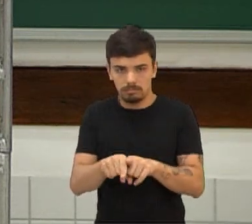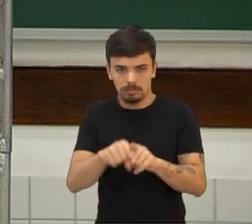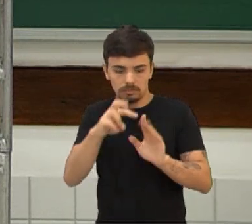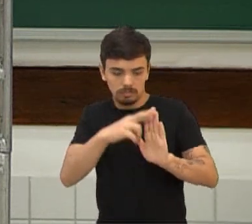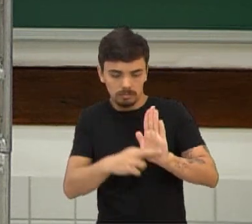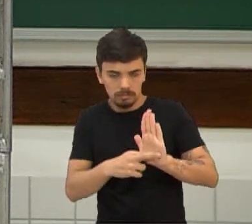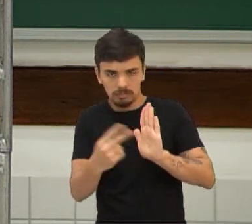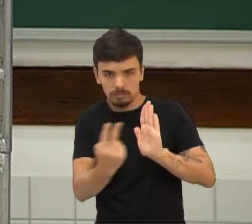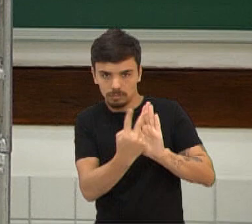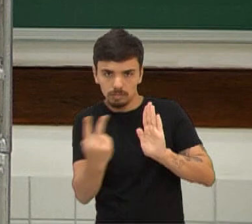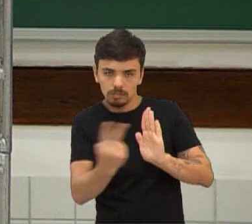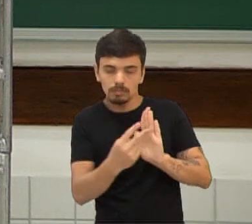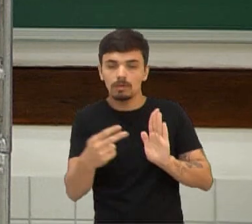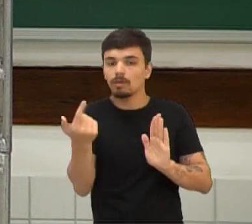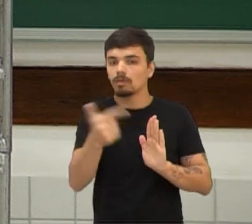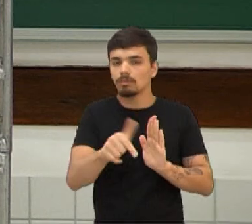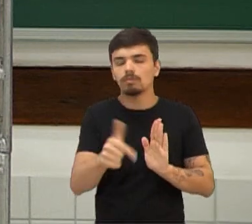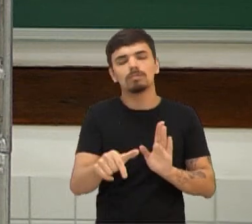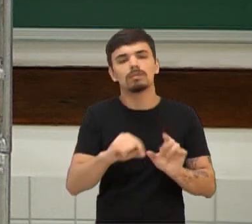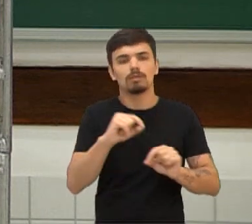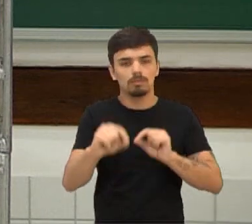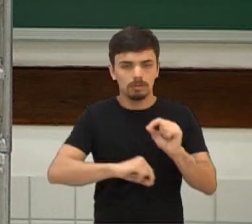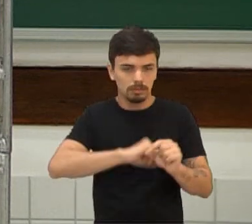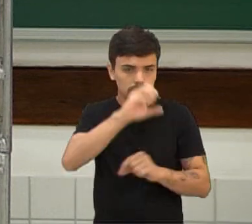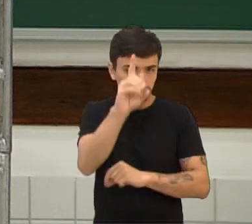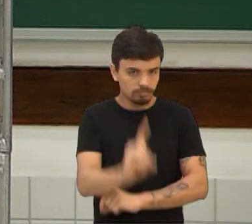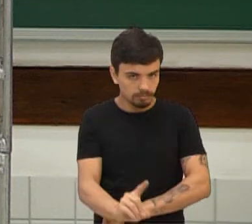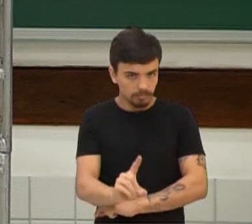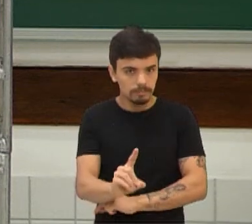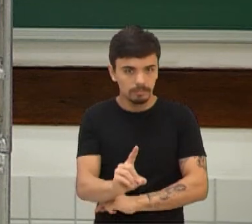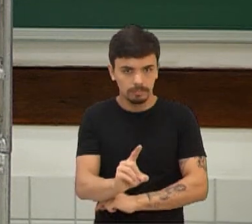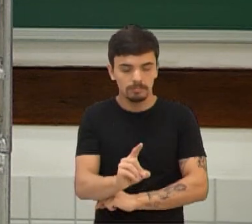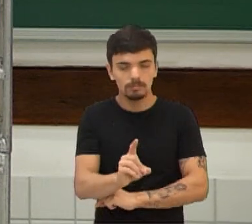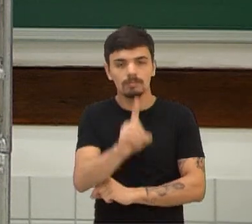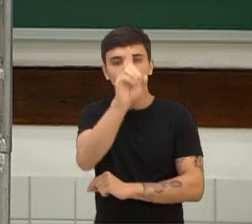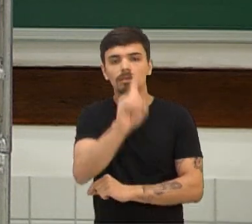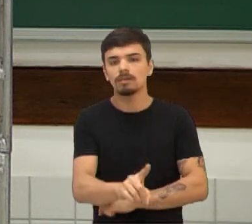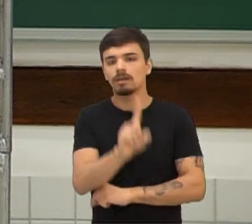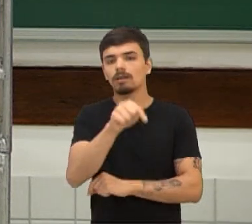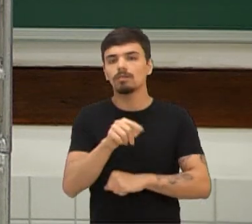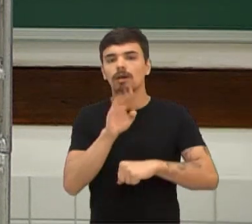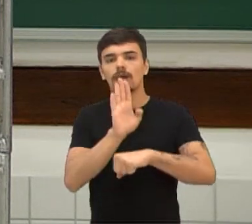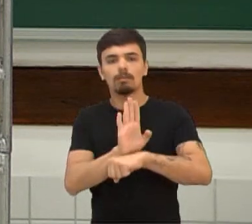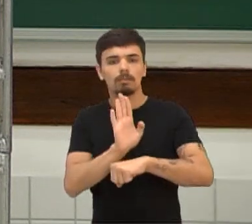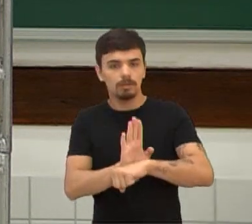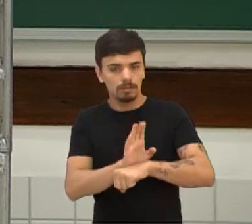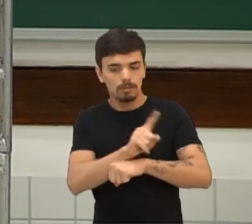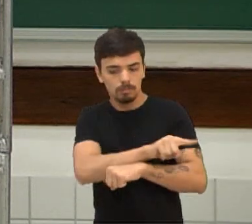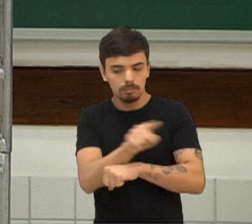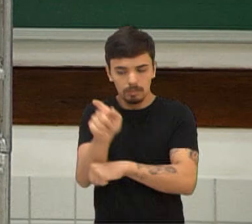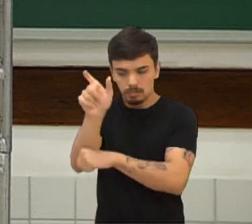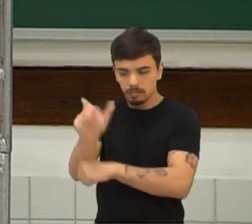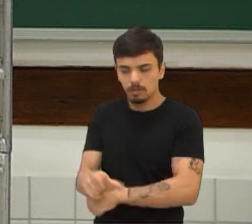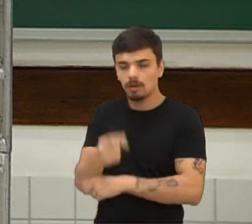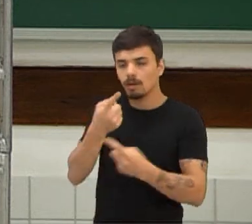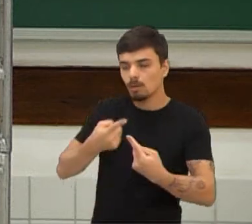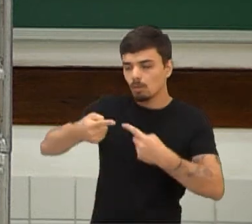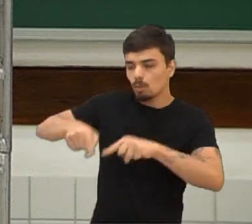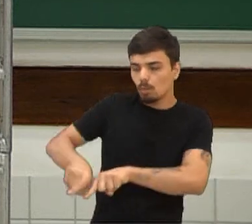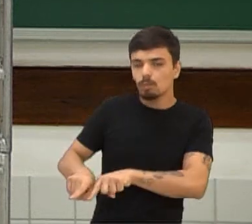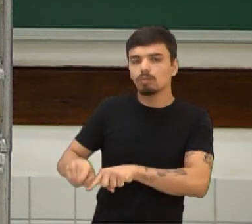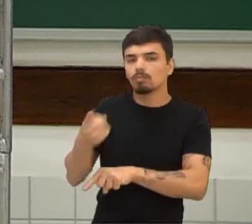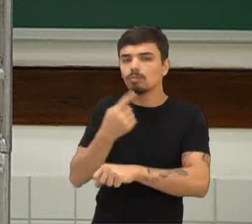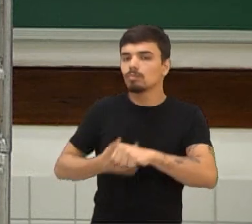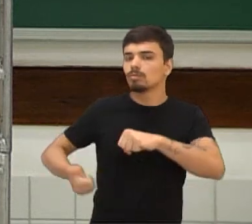Nesses tipos de regimes não há direitos. Os direitos, eles são uma proteção ao indivíduo contra os abusos